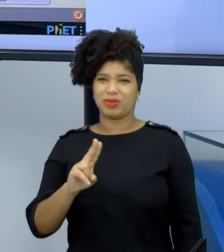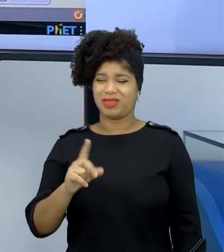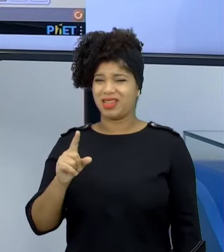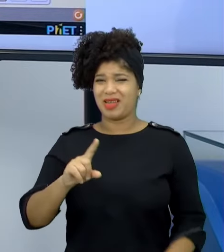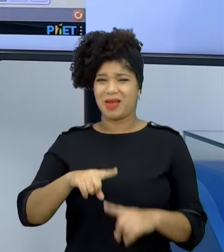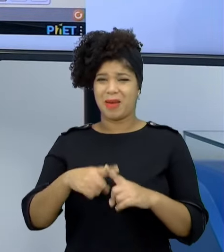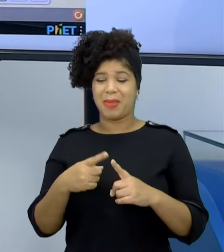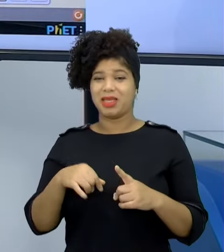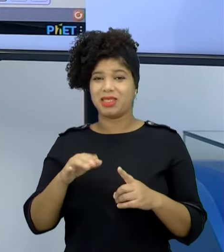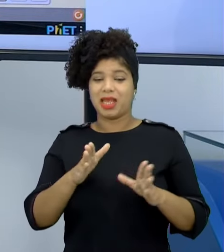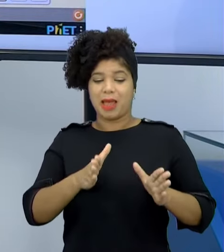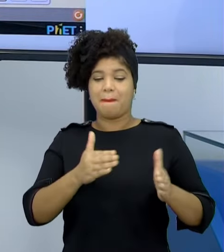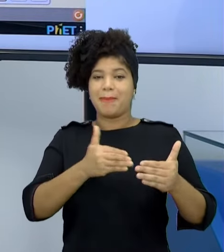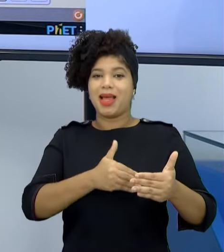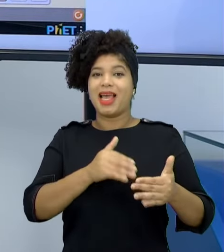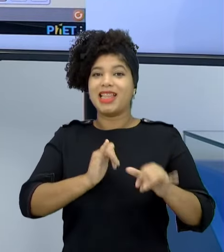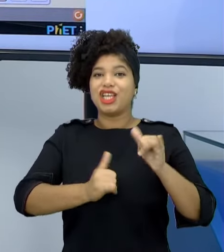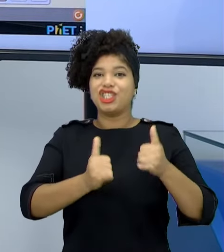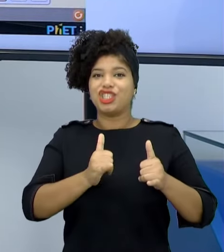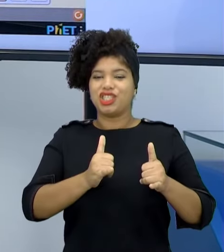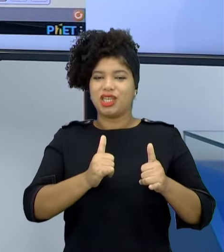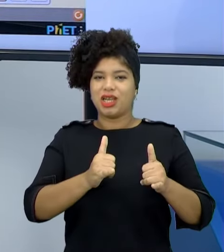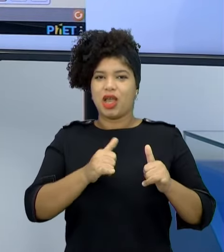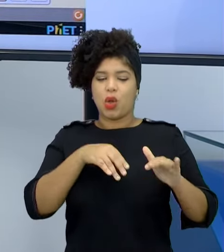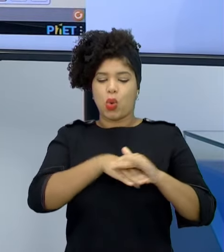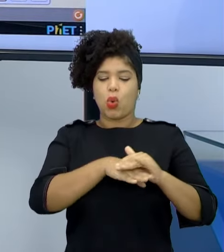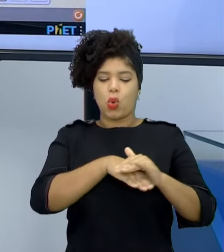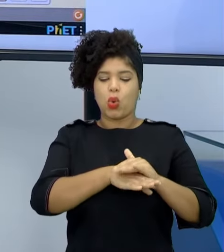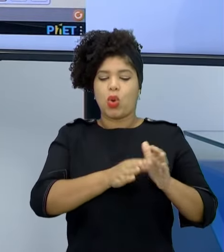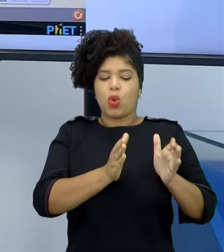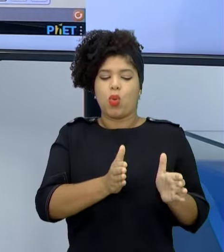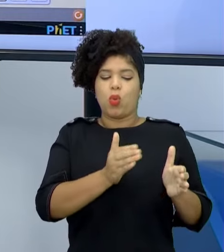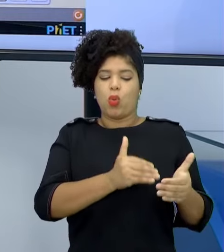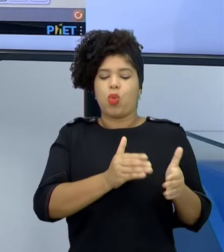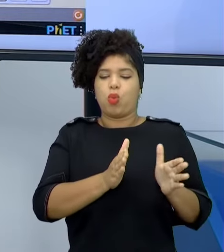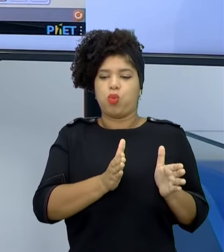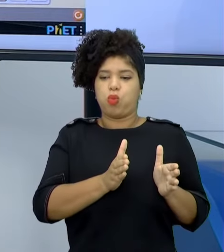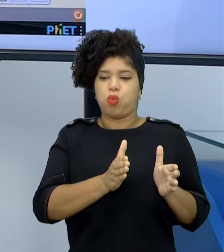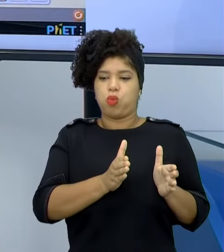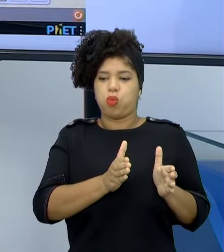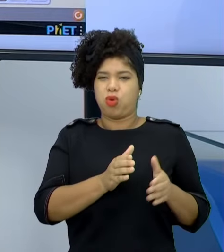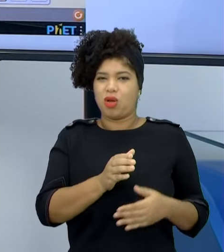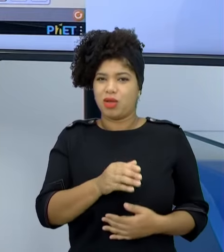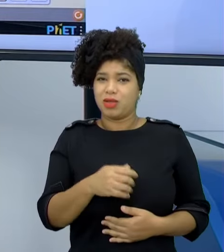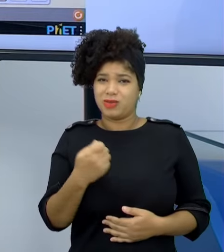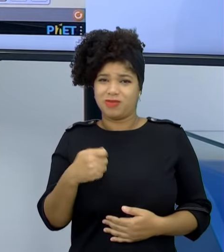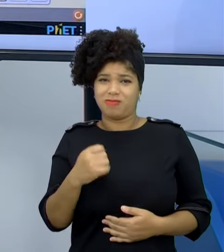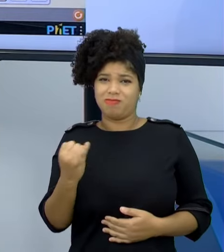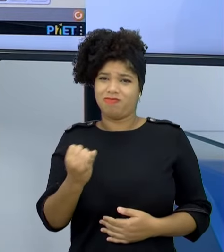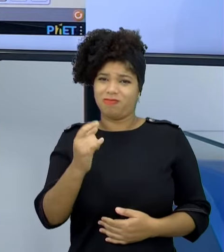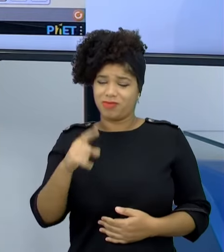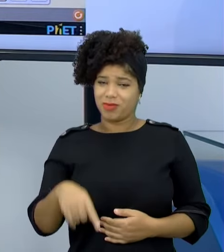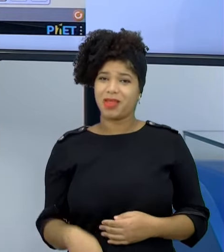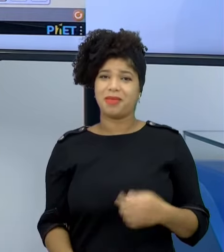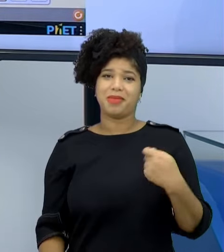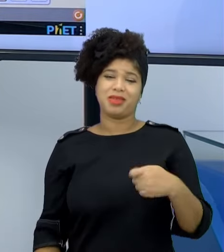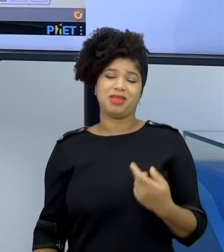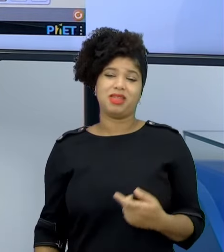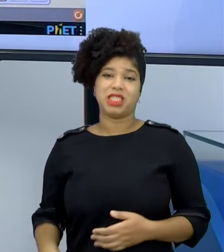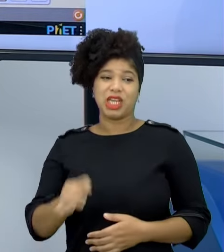uma bateria preparada para segurar um pouco essa carga, né? Através de um processo químico, a gente